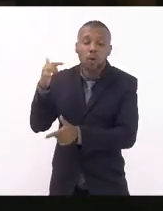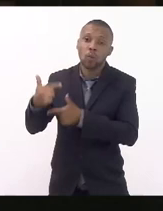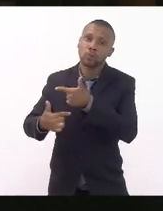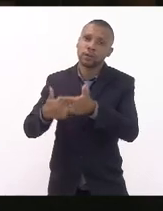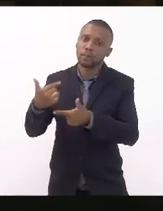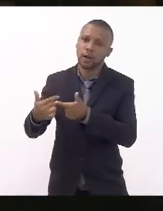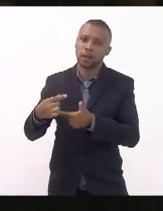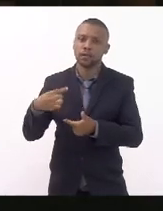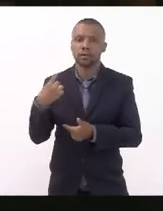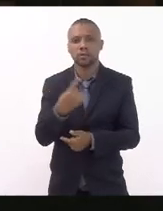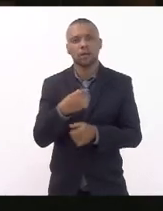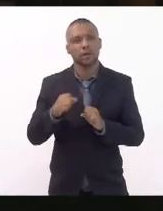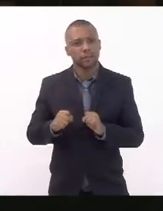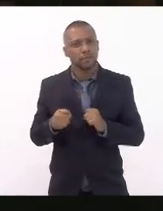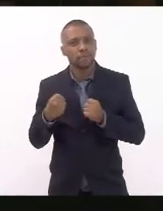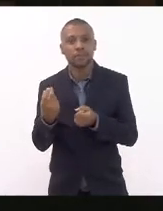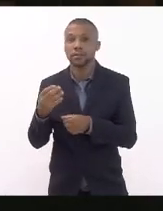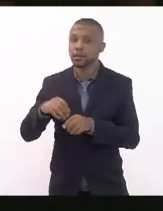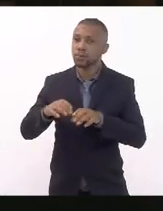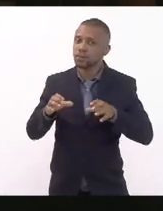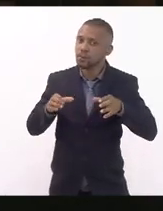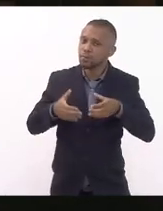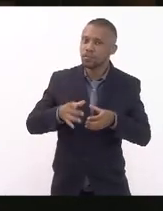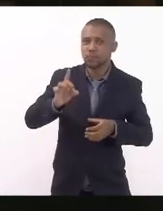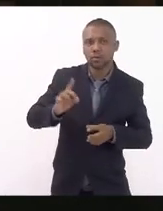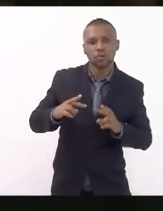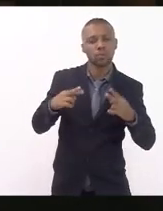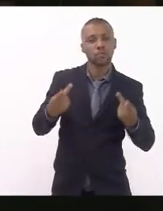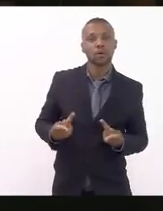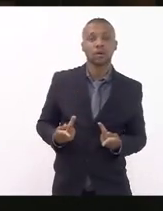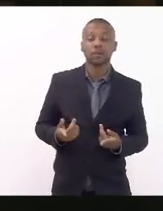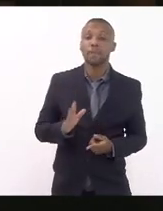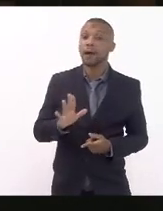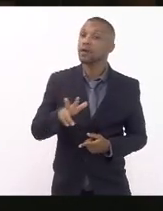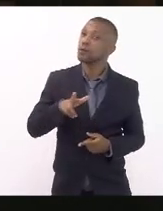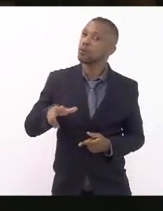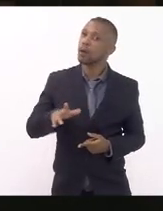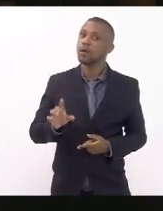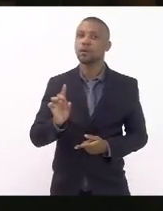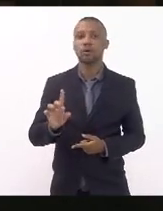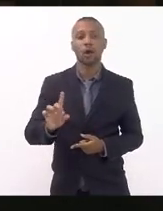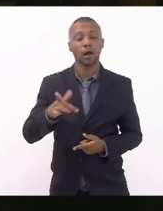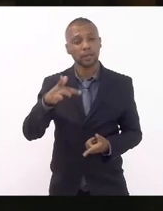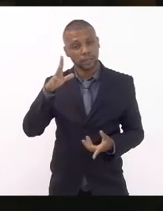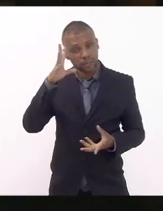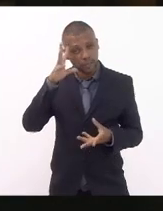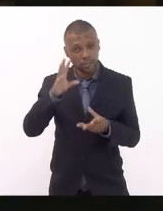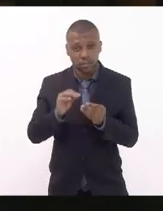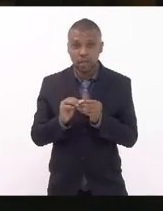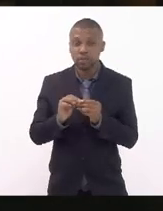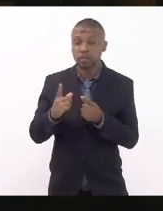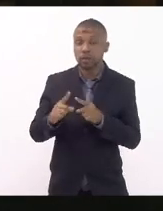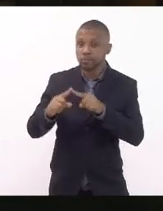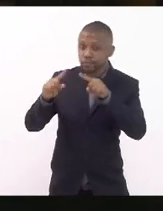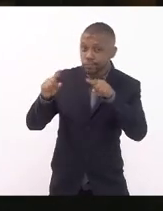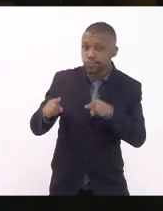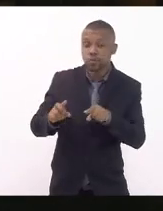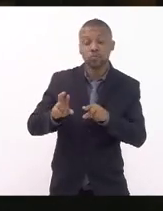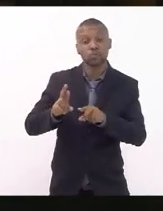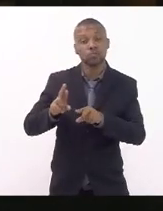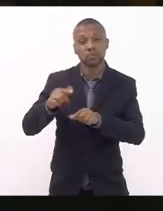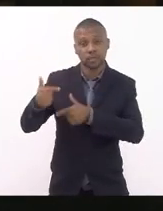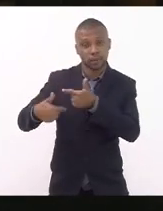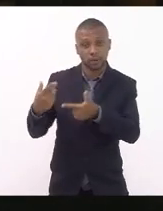que defendemos na Comissão de Direitos Humanos, mas não só isso, entendendo que os agentes socioeducativos,